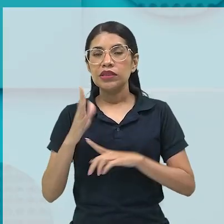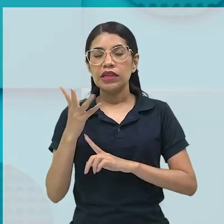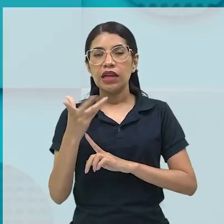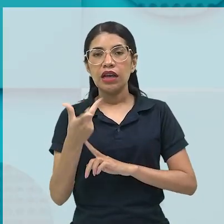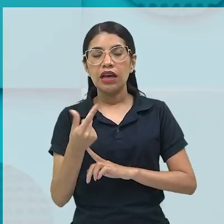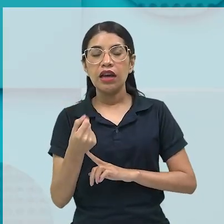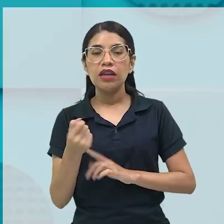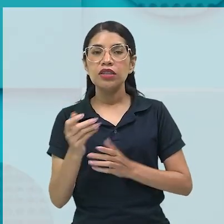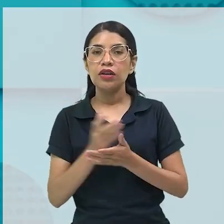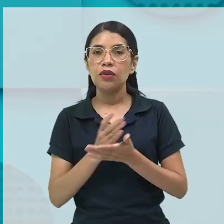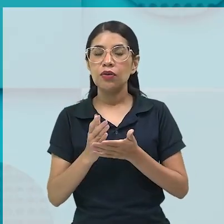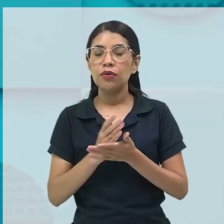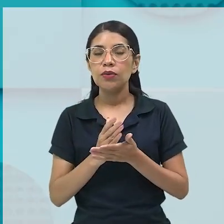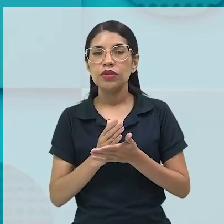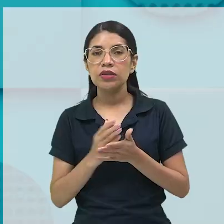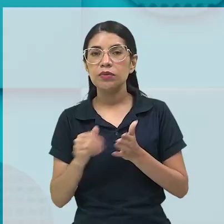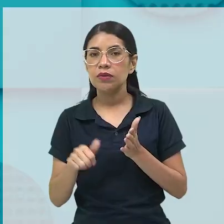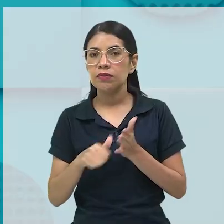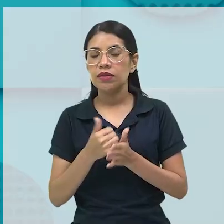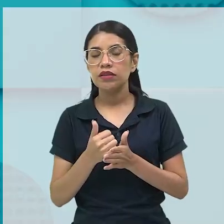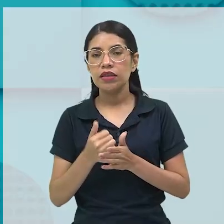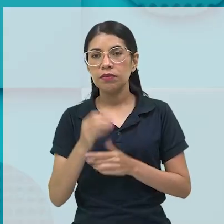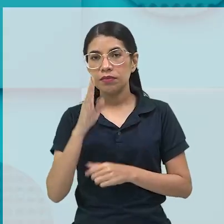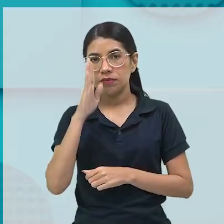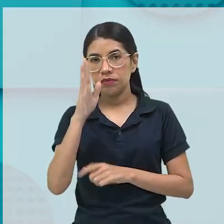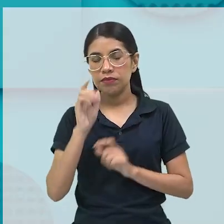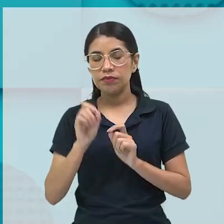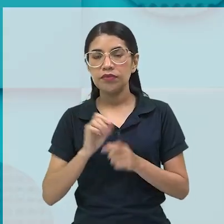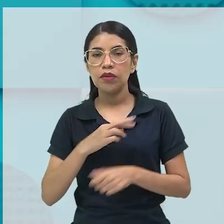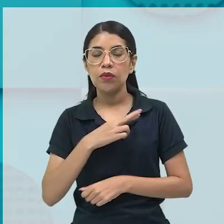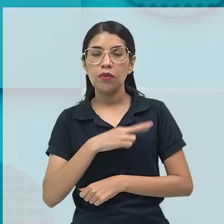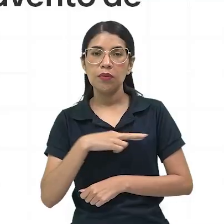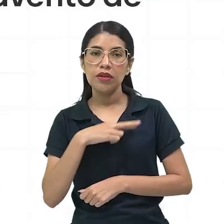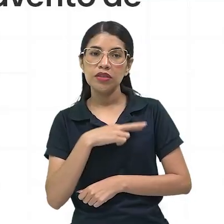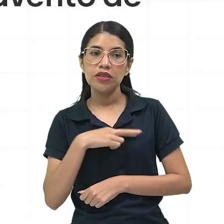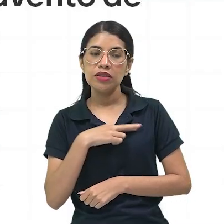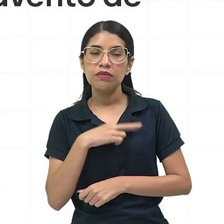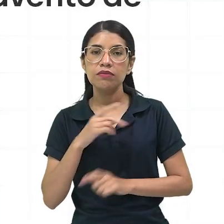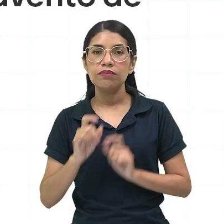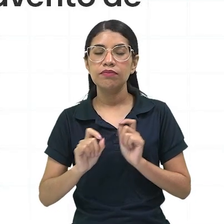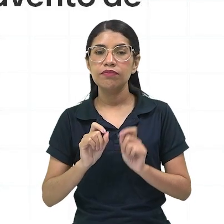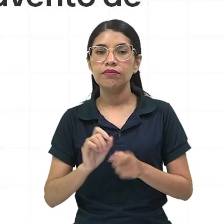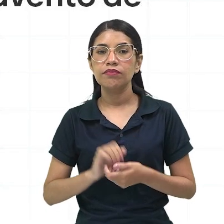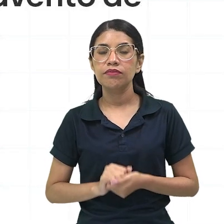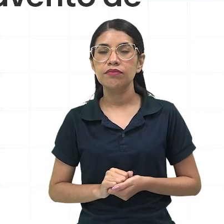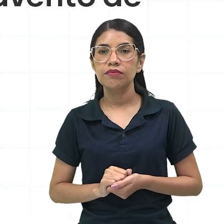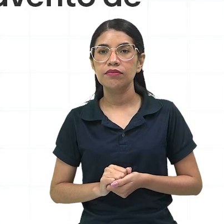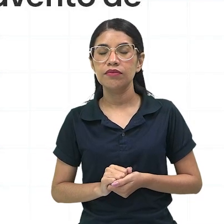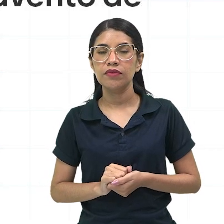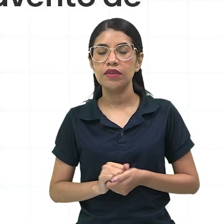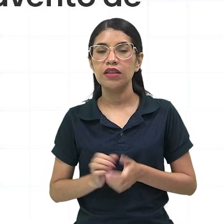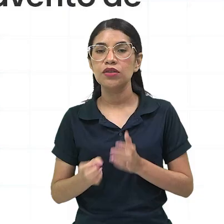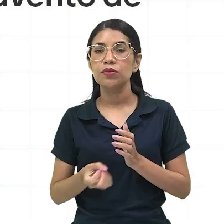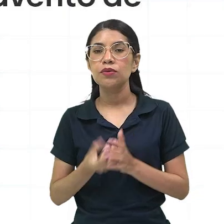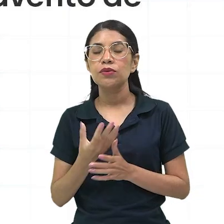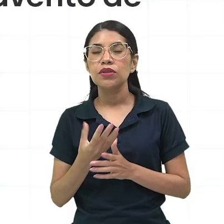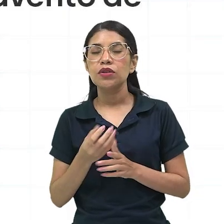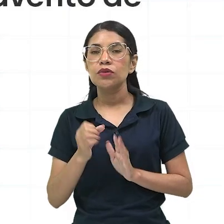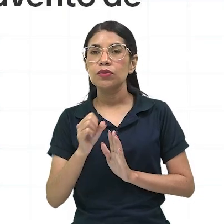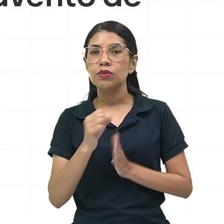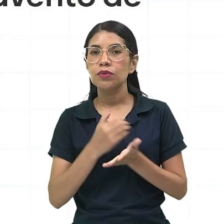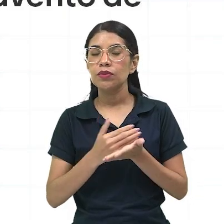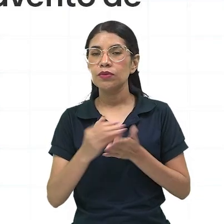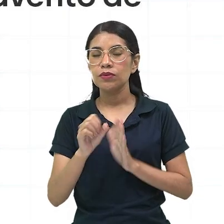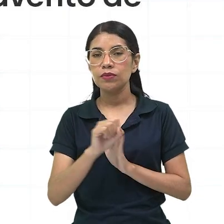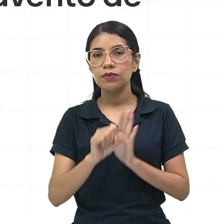algumas vanguardas artísticas. Conversamos sobre o romantismo, vamos lembrar? O romantismo na arte surgiu no